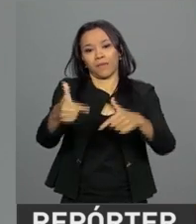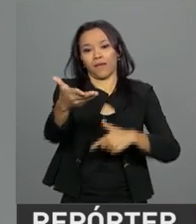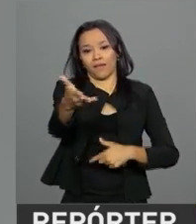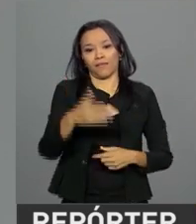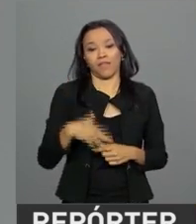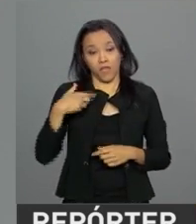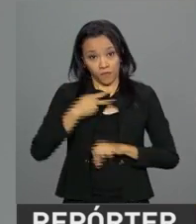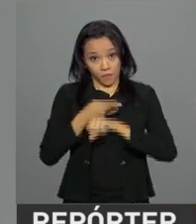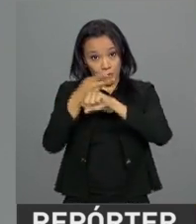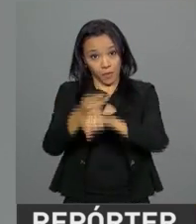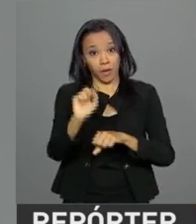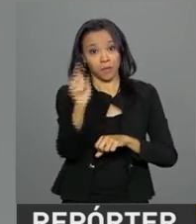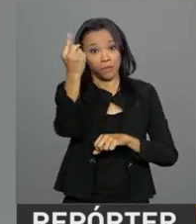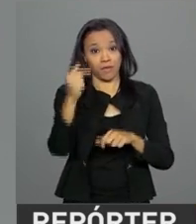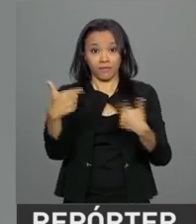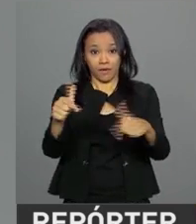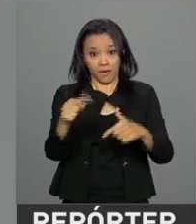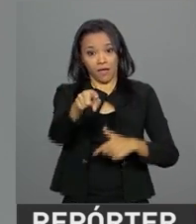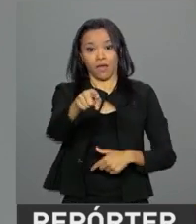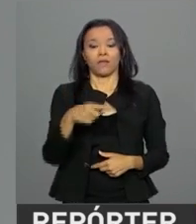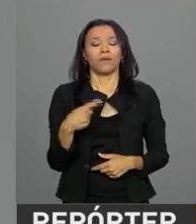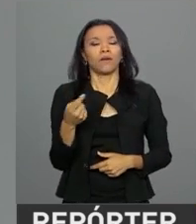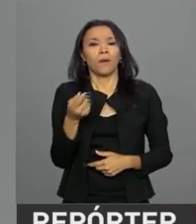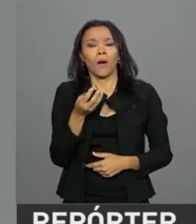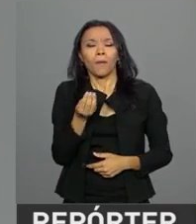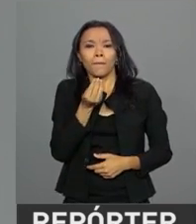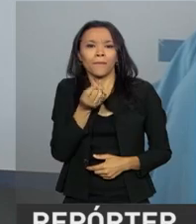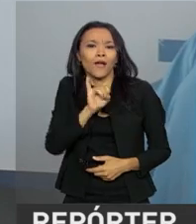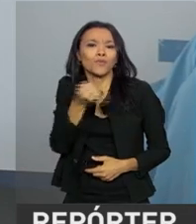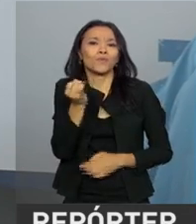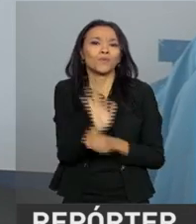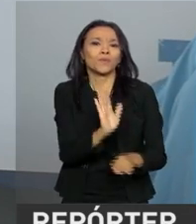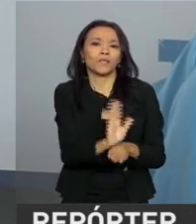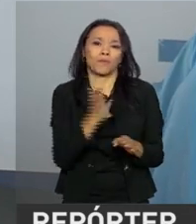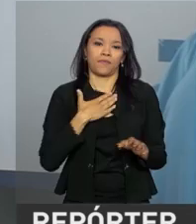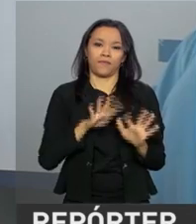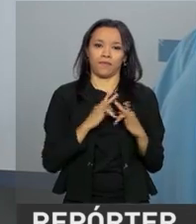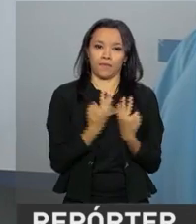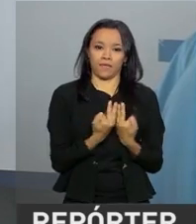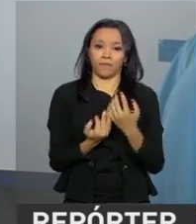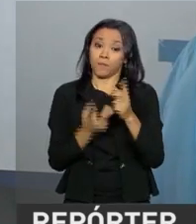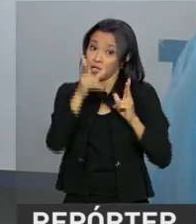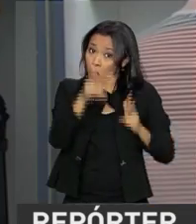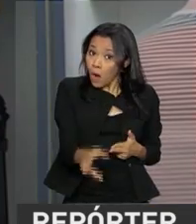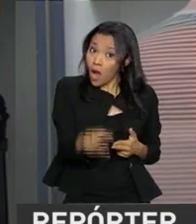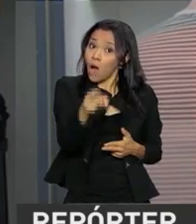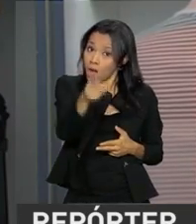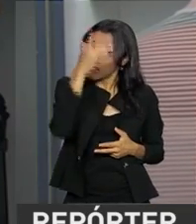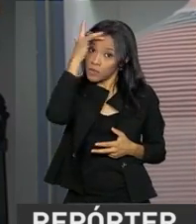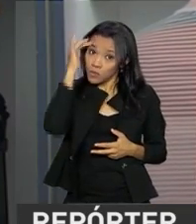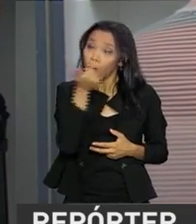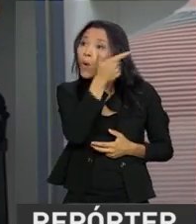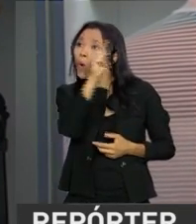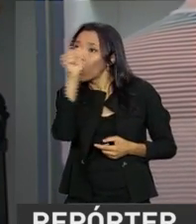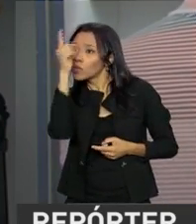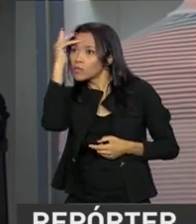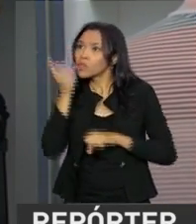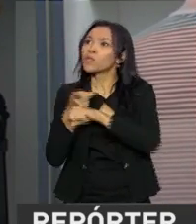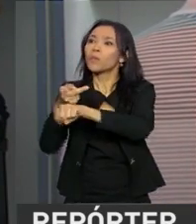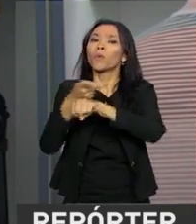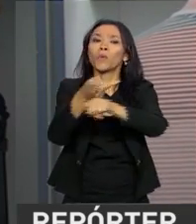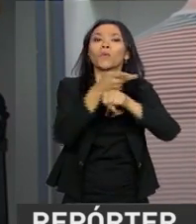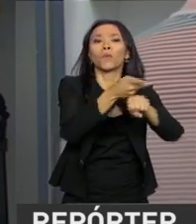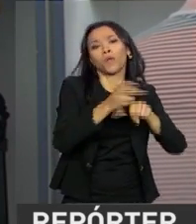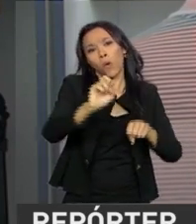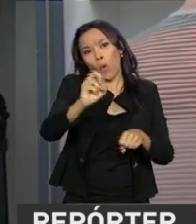do primeiro emprego, arranjar uma oportunidade de ajudar minha família. Pessoas que, assim como Wesley, procuram um emprego ou